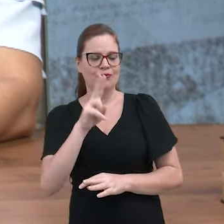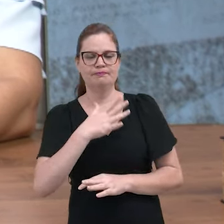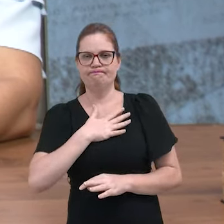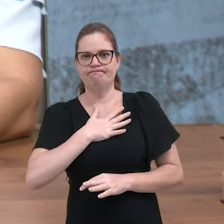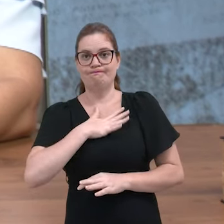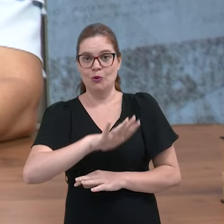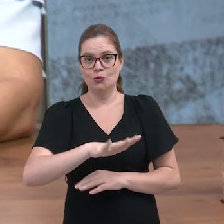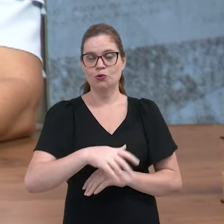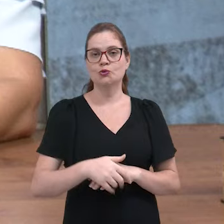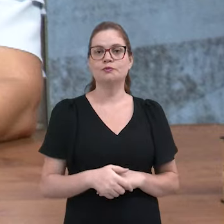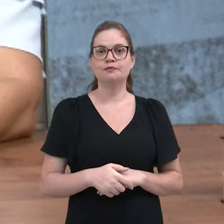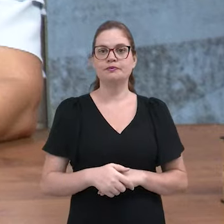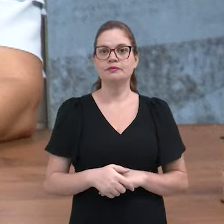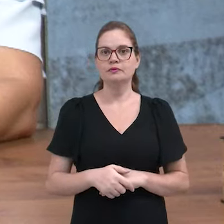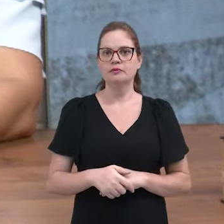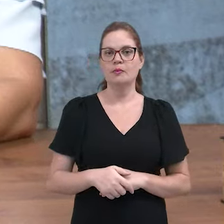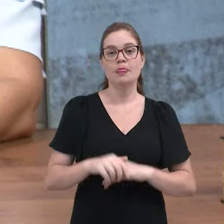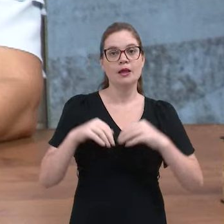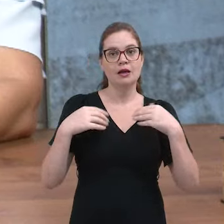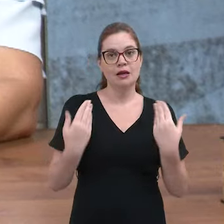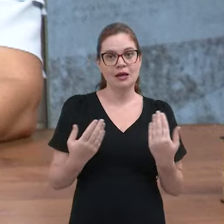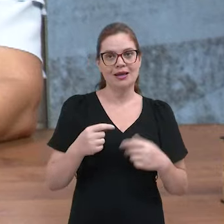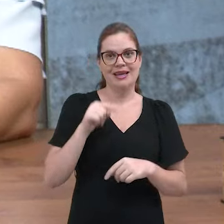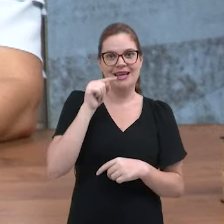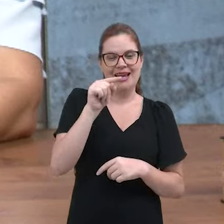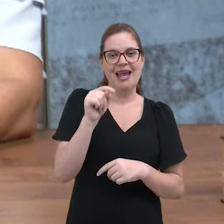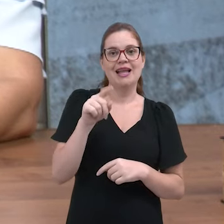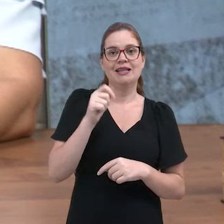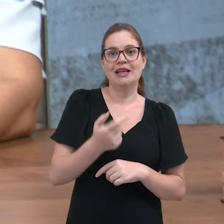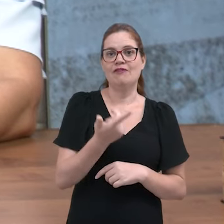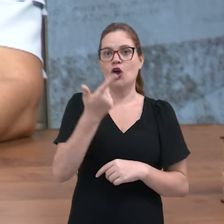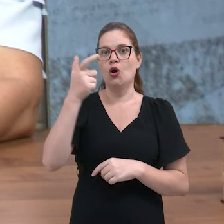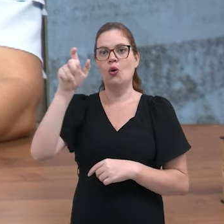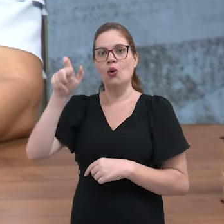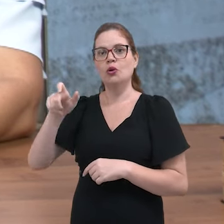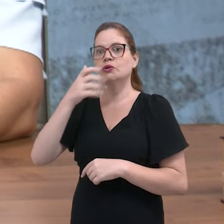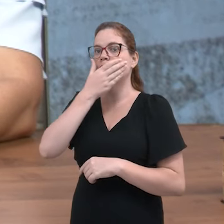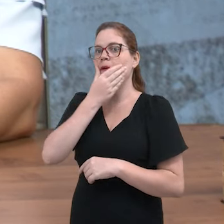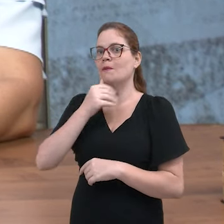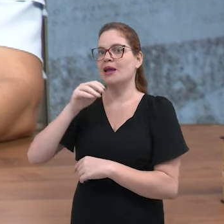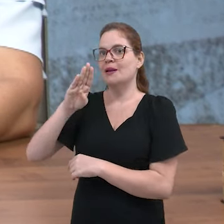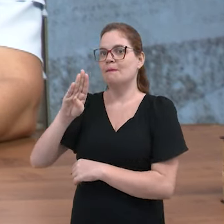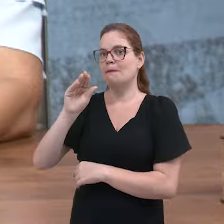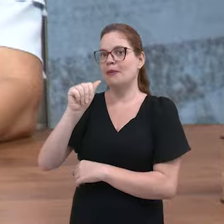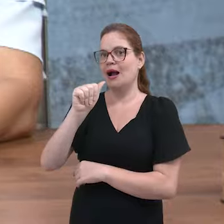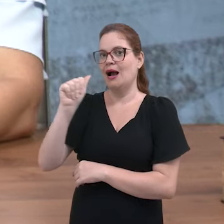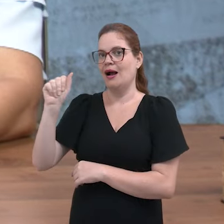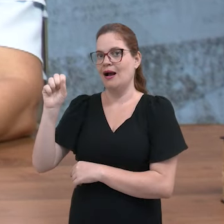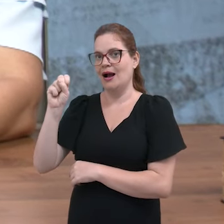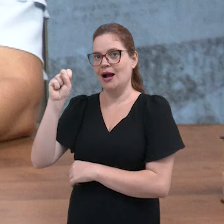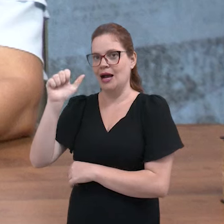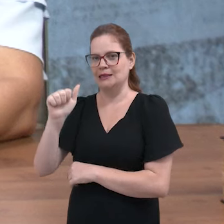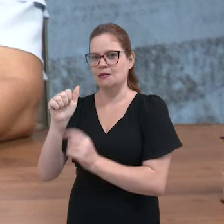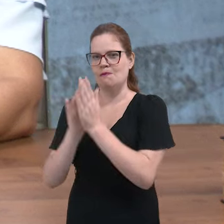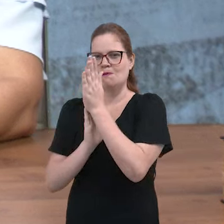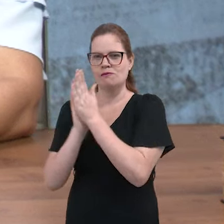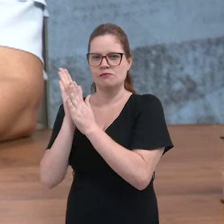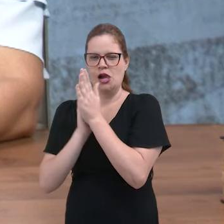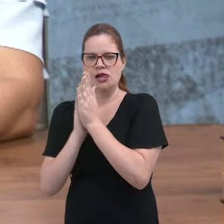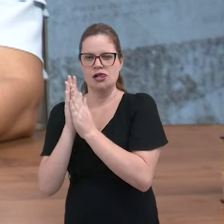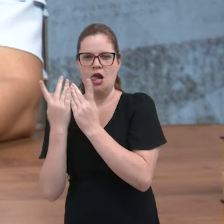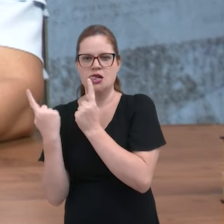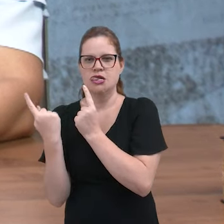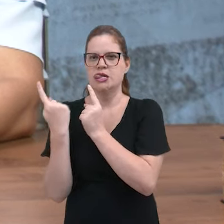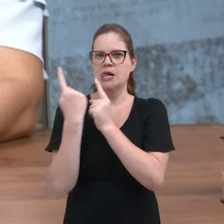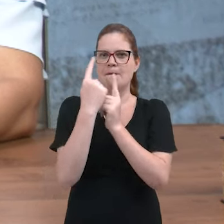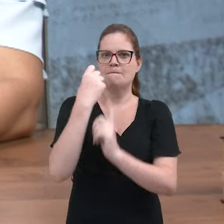Israel. E conspirou contra ele Baasa, filho de Aías, da casa de Issacar,